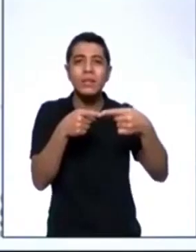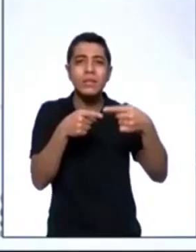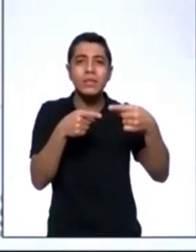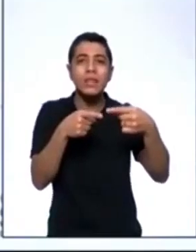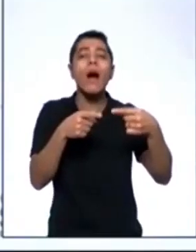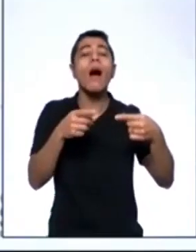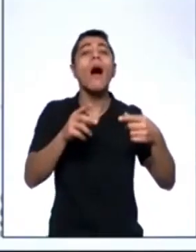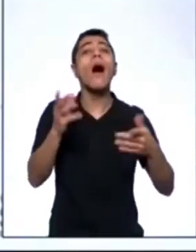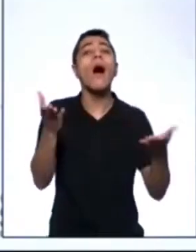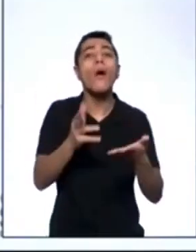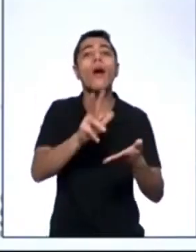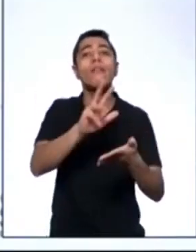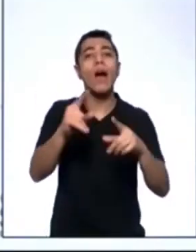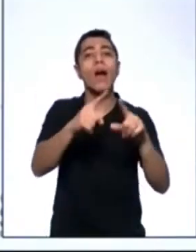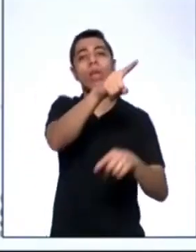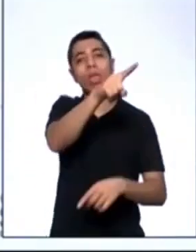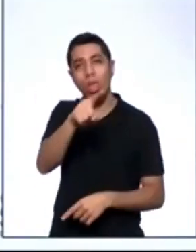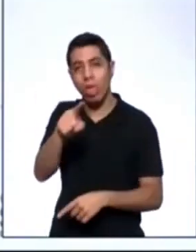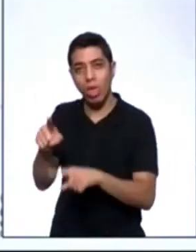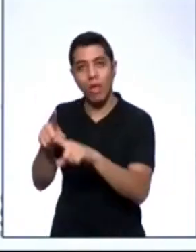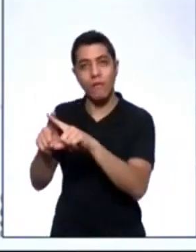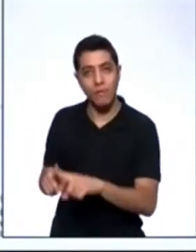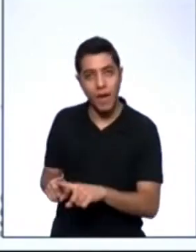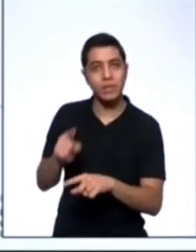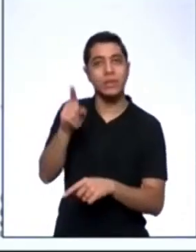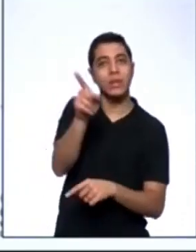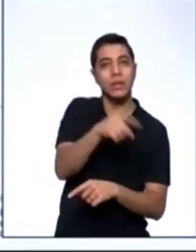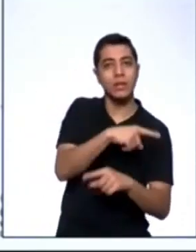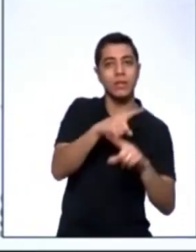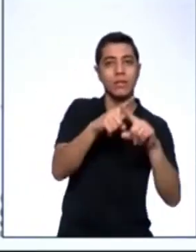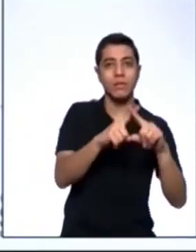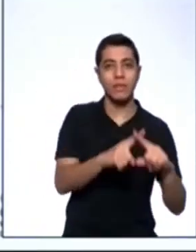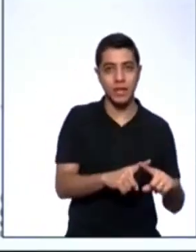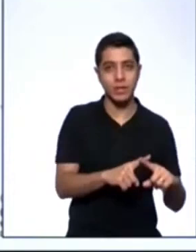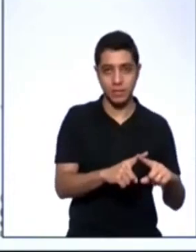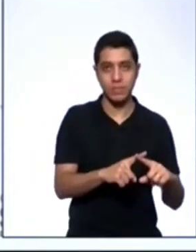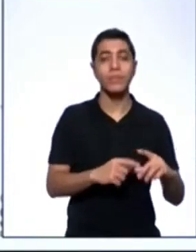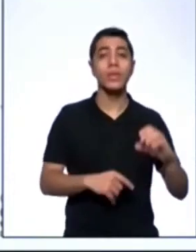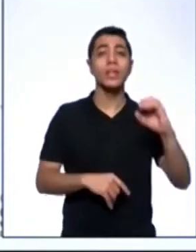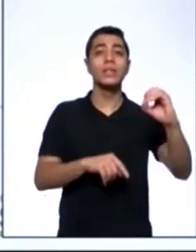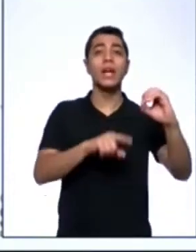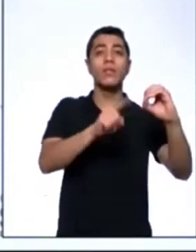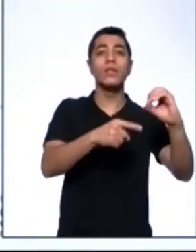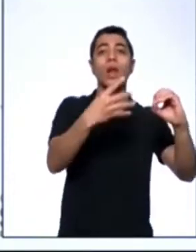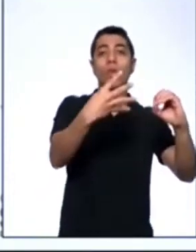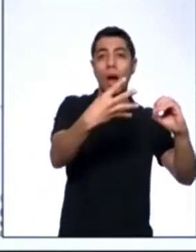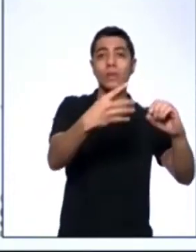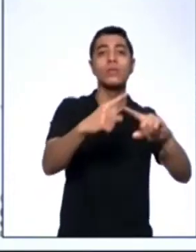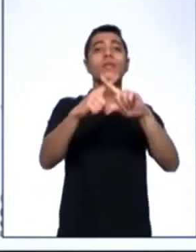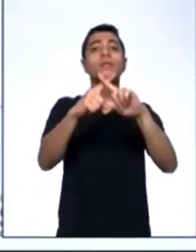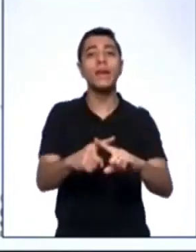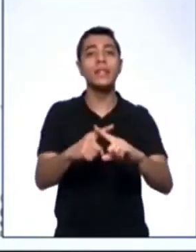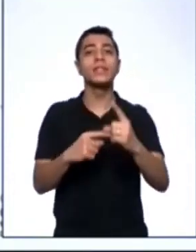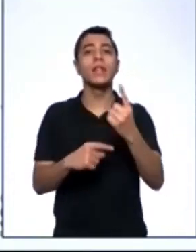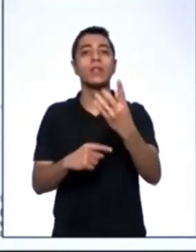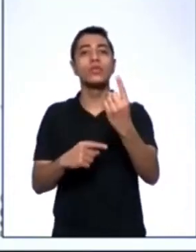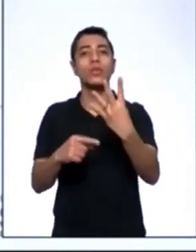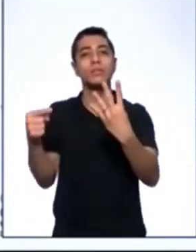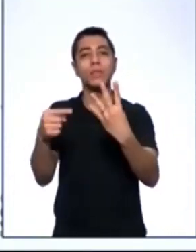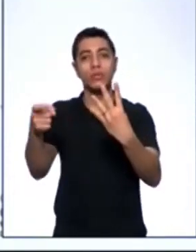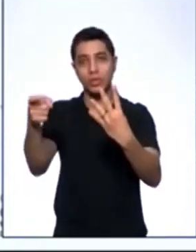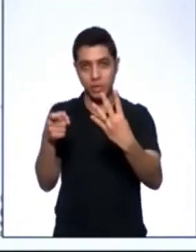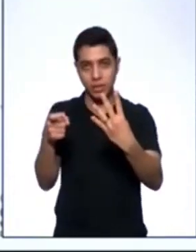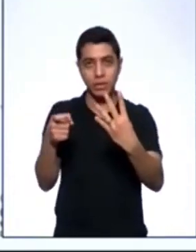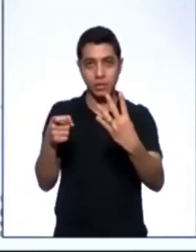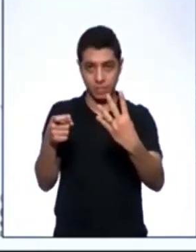em Cruz 0,4 que multiplica 14 - x = meio que multiplica